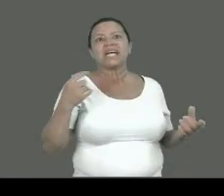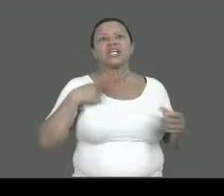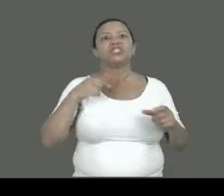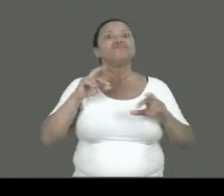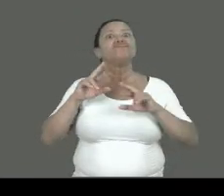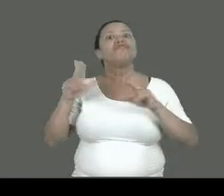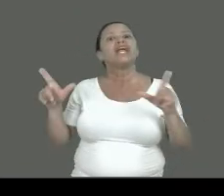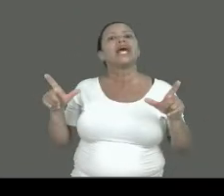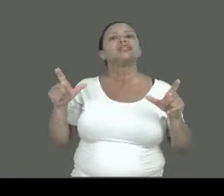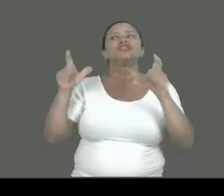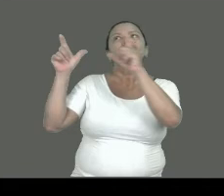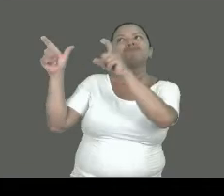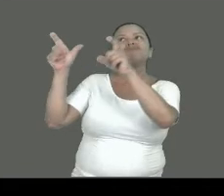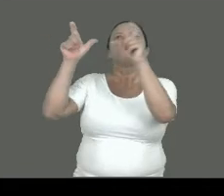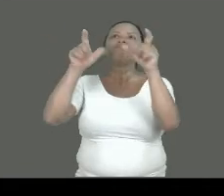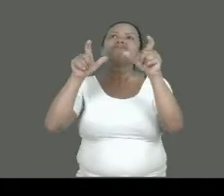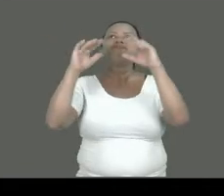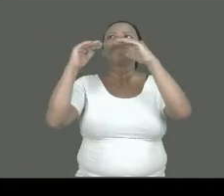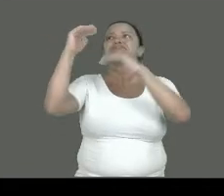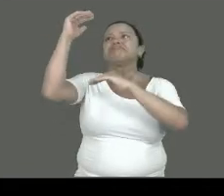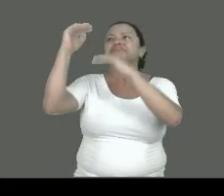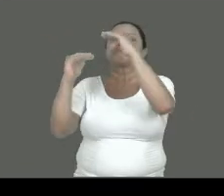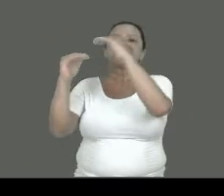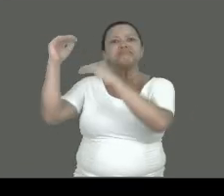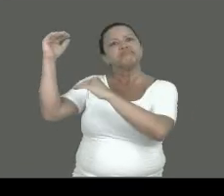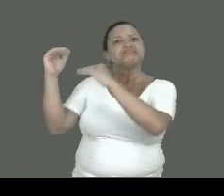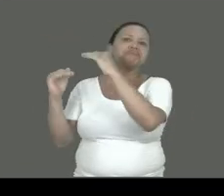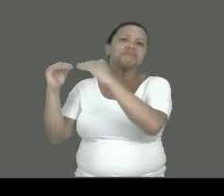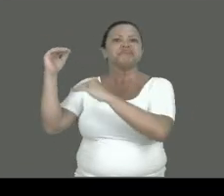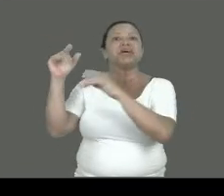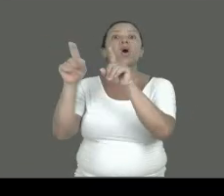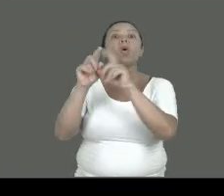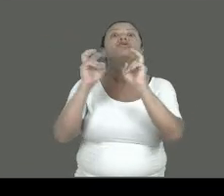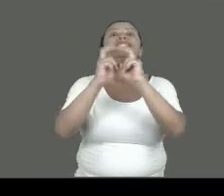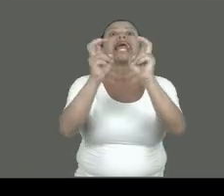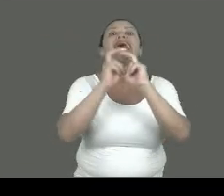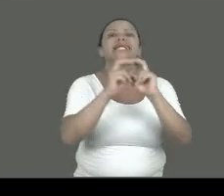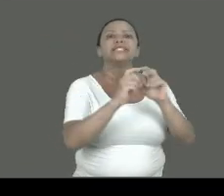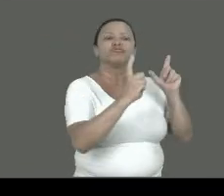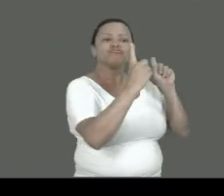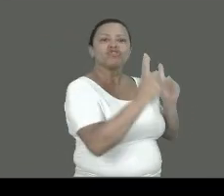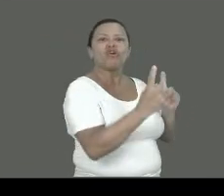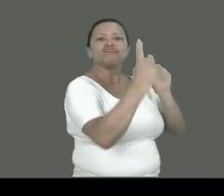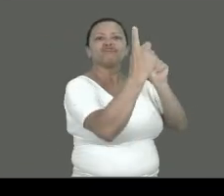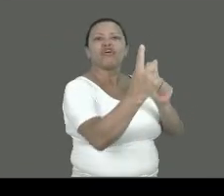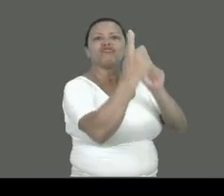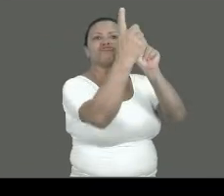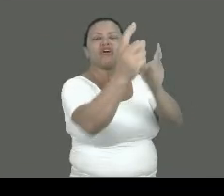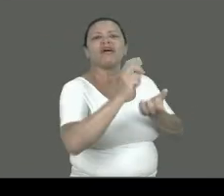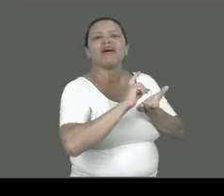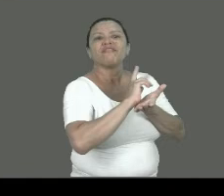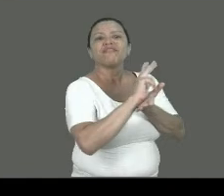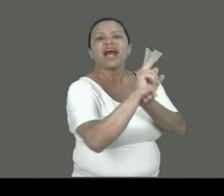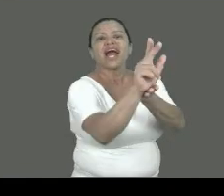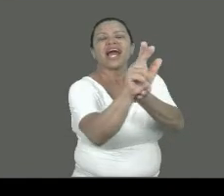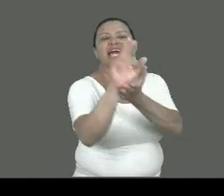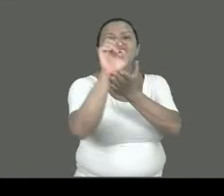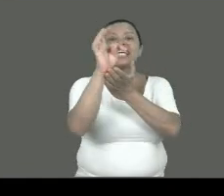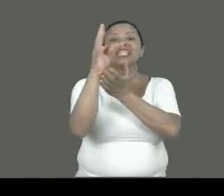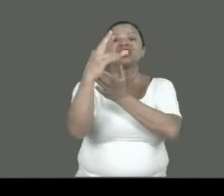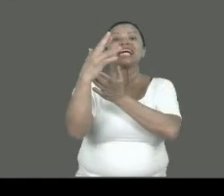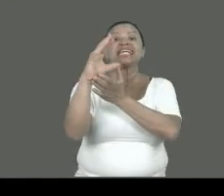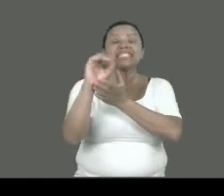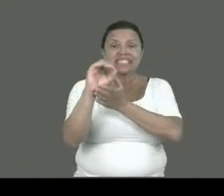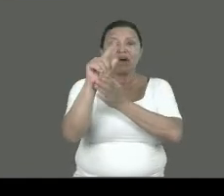planos, diversas plataformas de um trem, diferentes estações de um trem, em